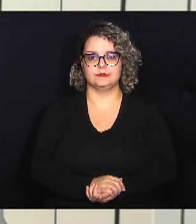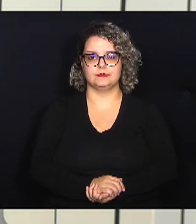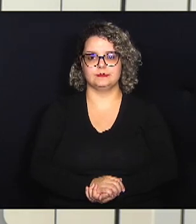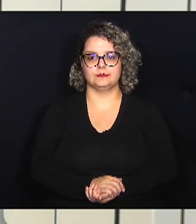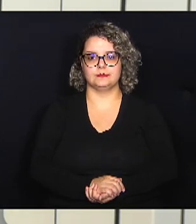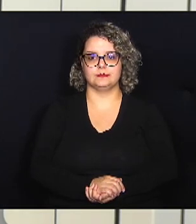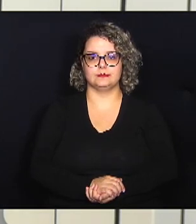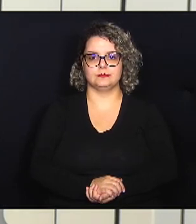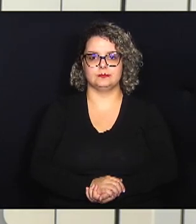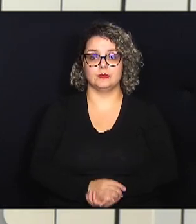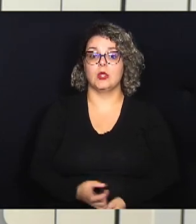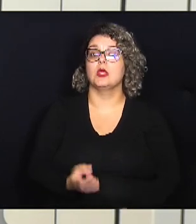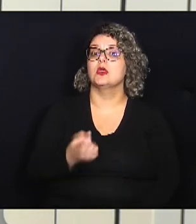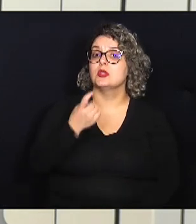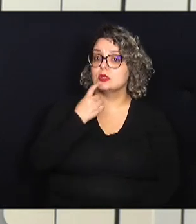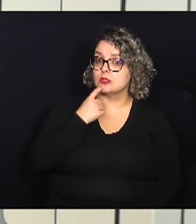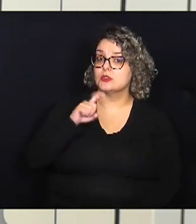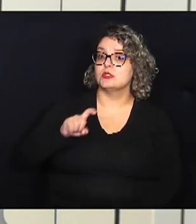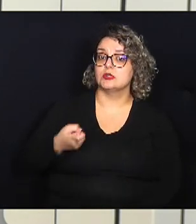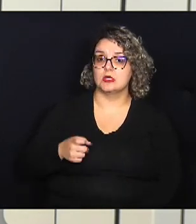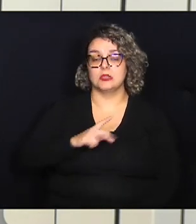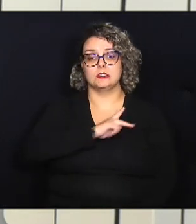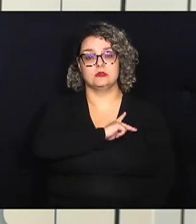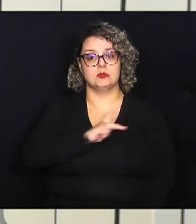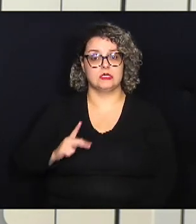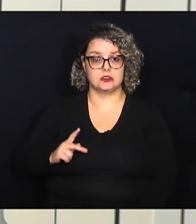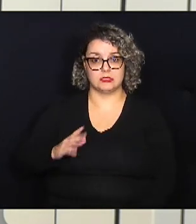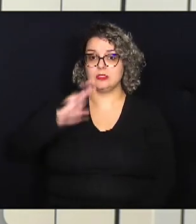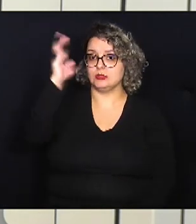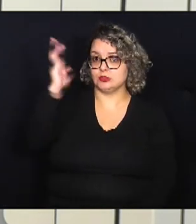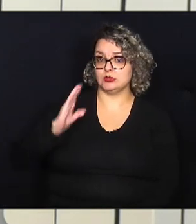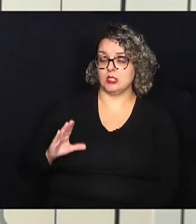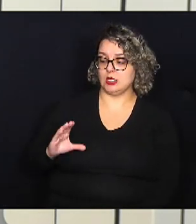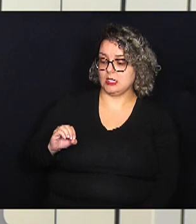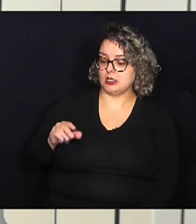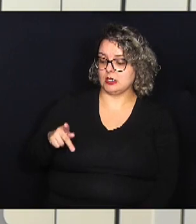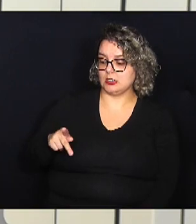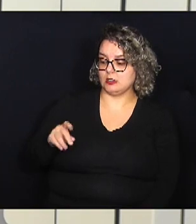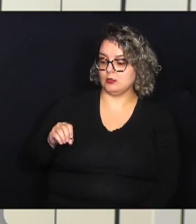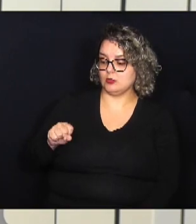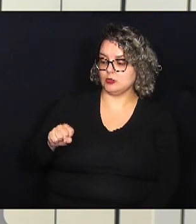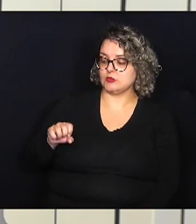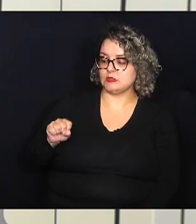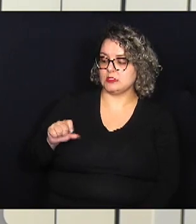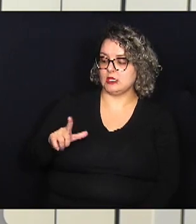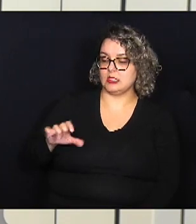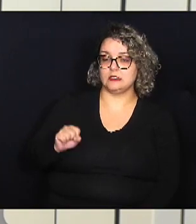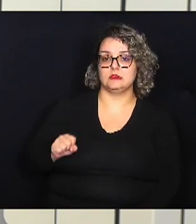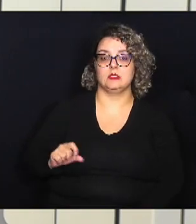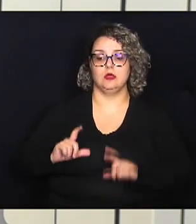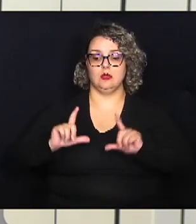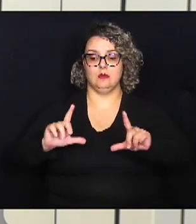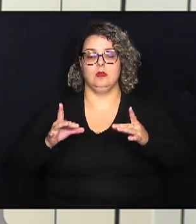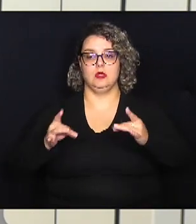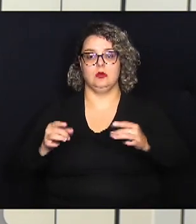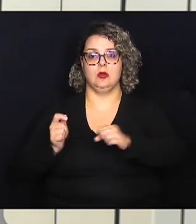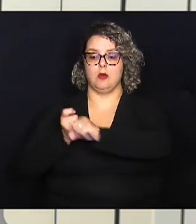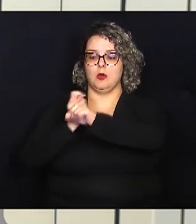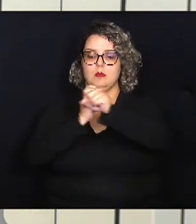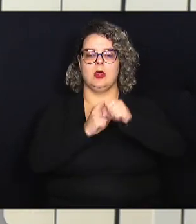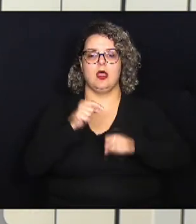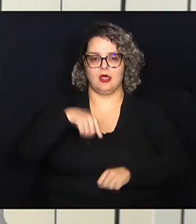O campineiro e ex-presidente do Brasil, Campos Salles, foi homenageado com placa e busto aqui na